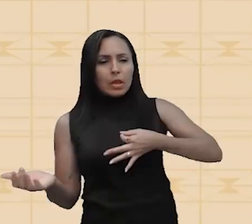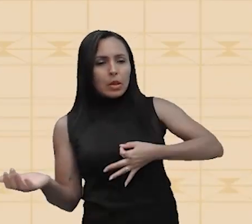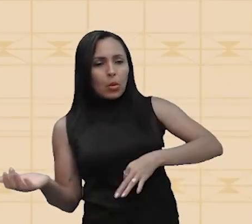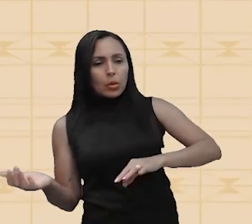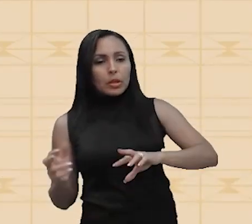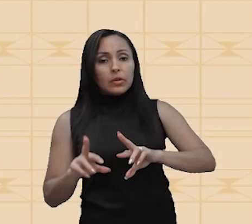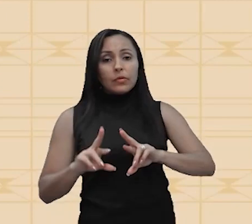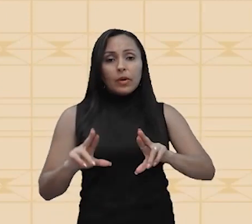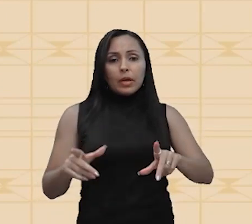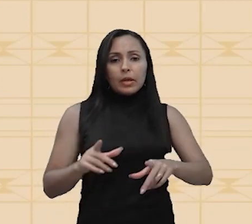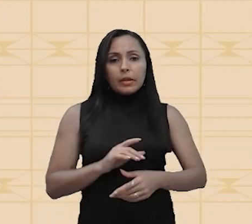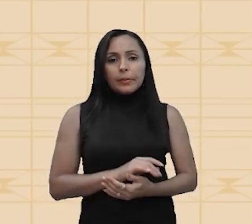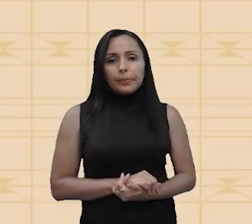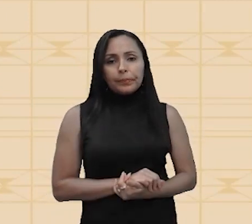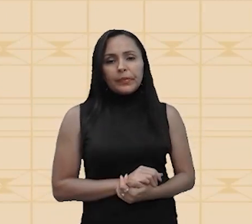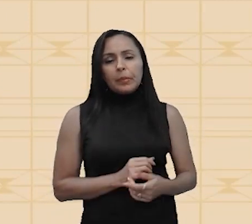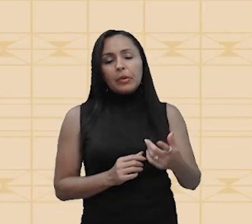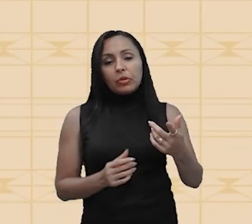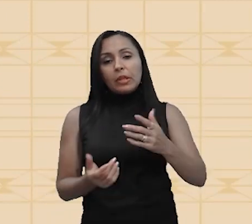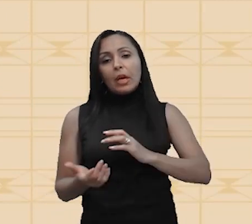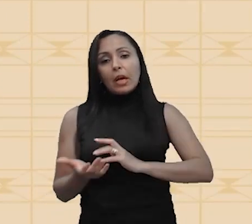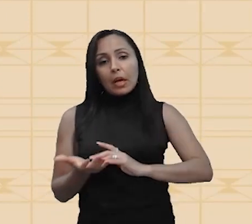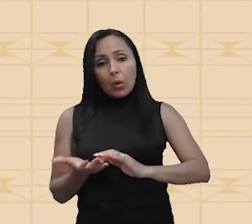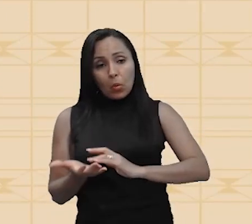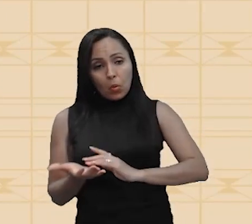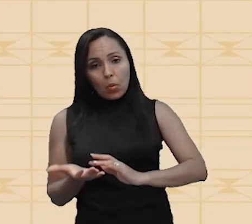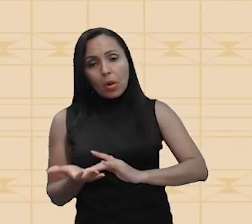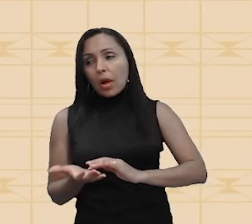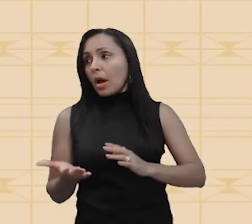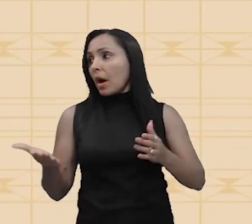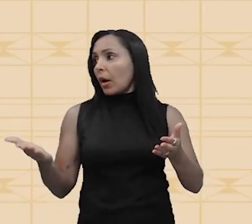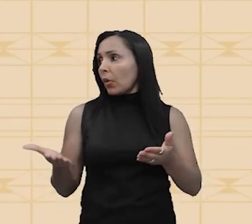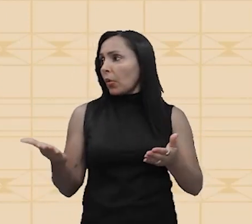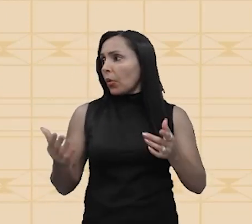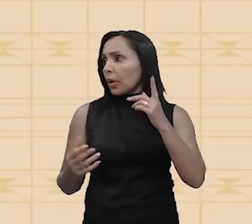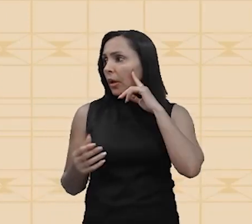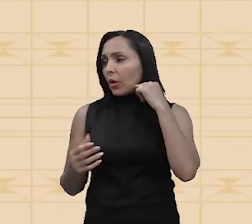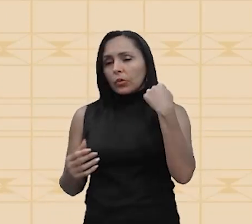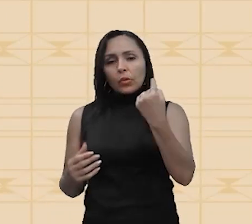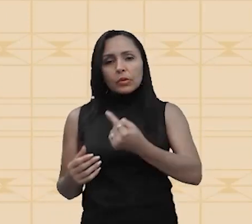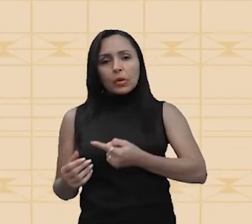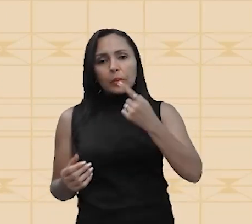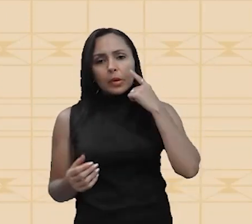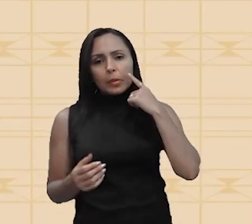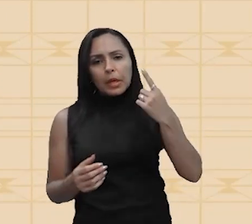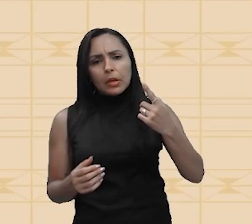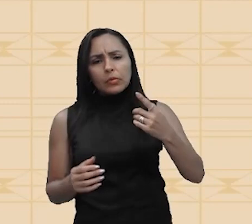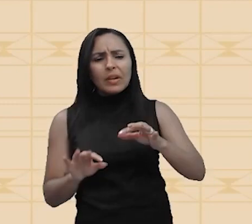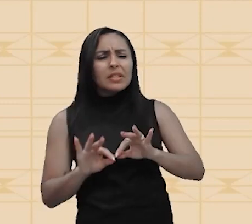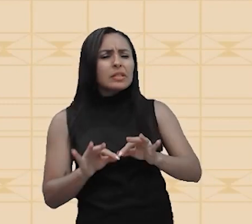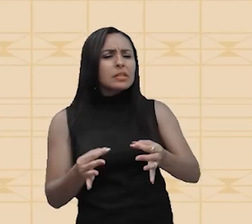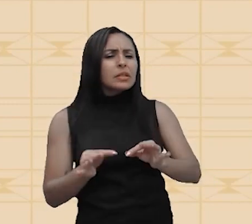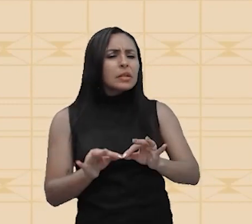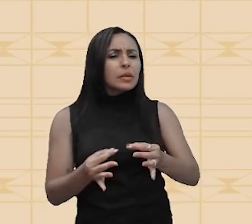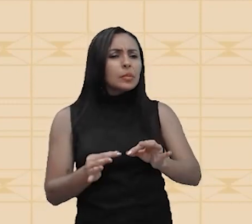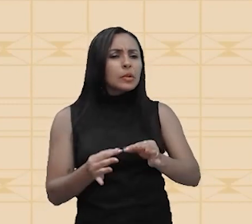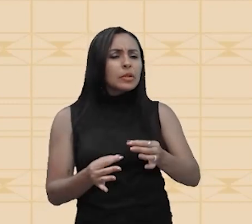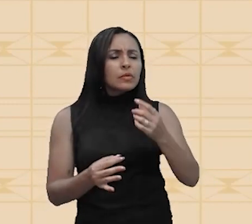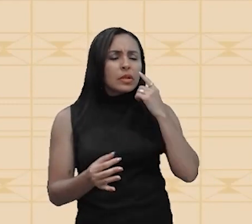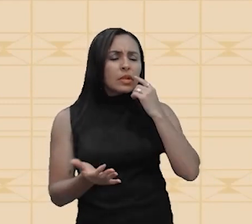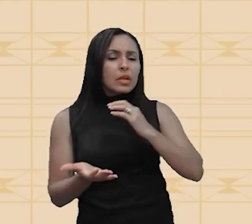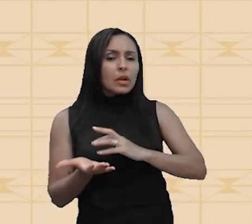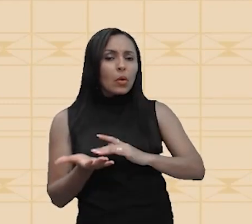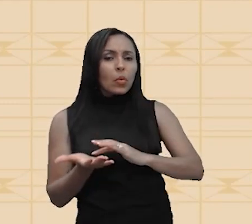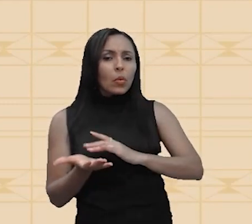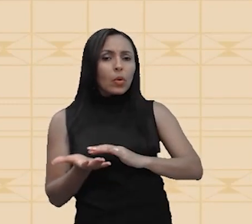E aí, para a gente calcular esse harmônico, o nosso comprimento de onda vai ser bem simples. Ele vai ser calculado pela